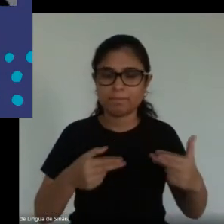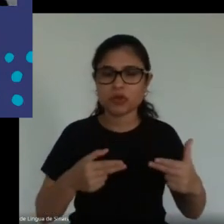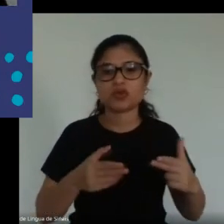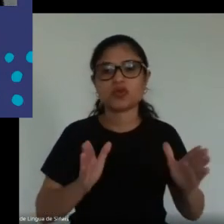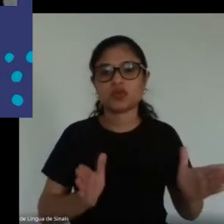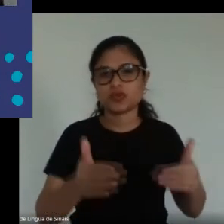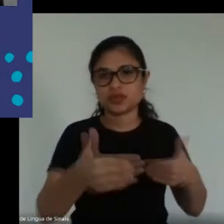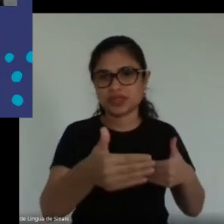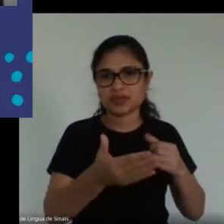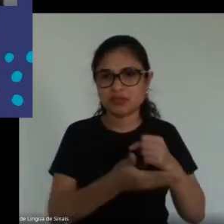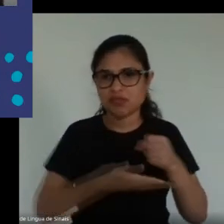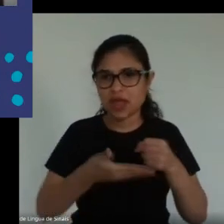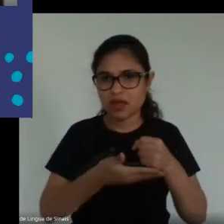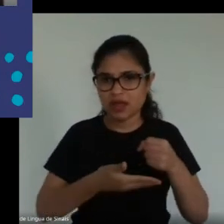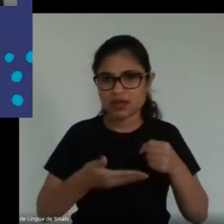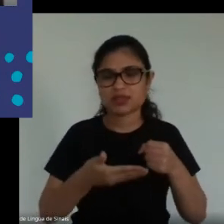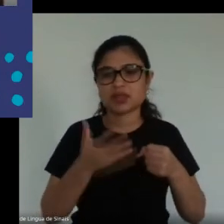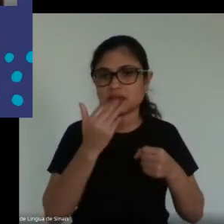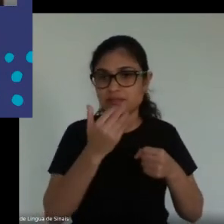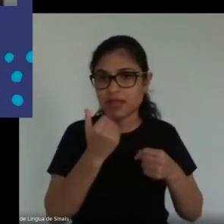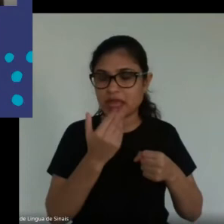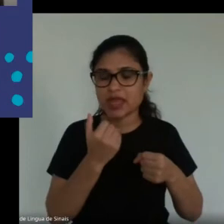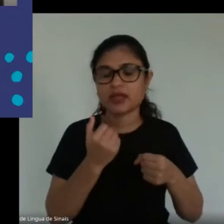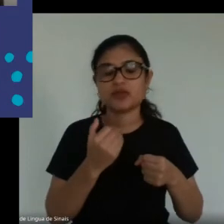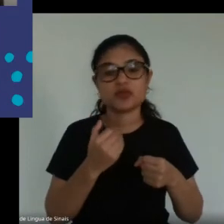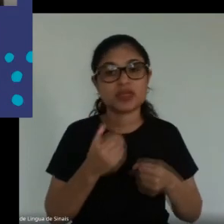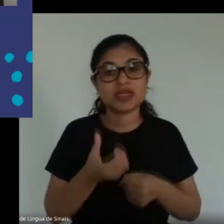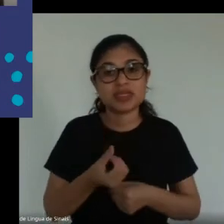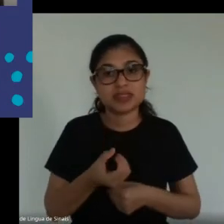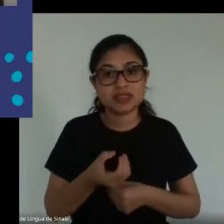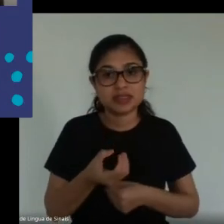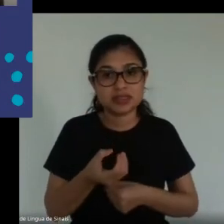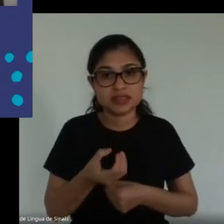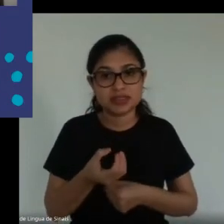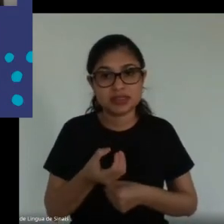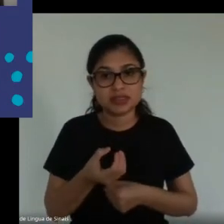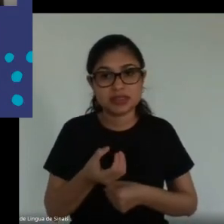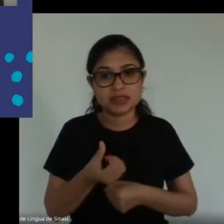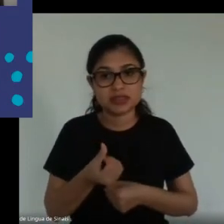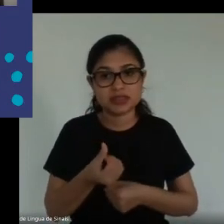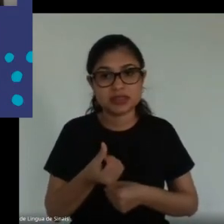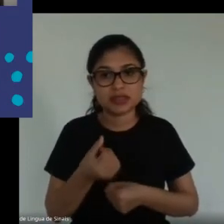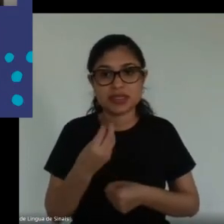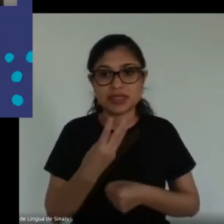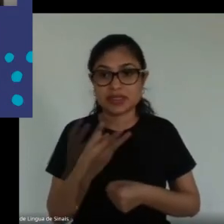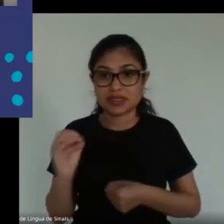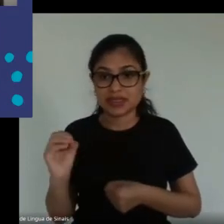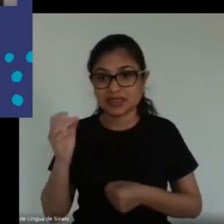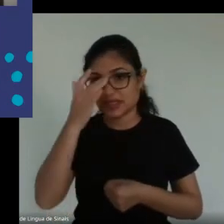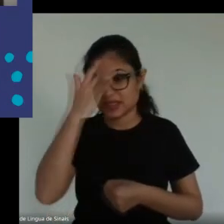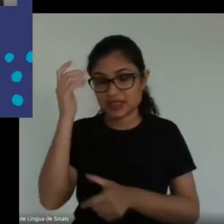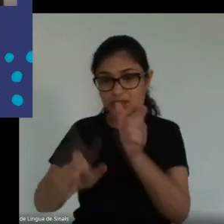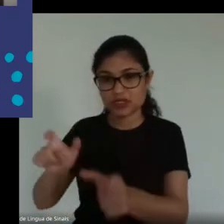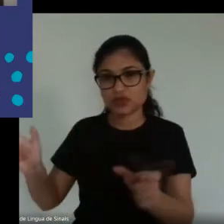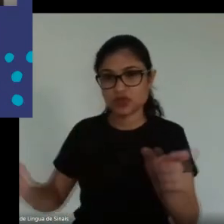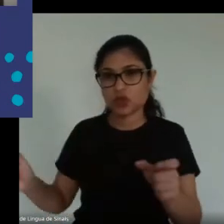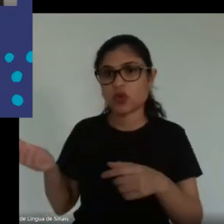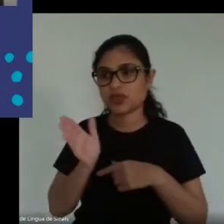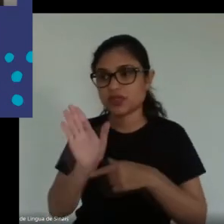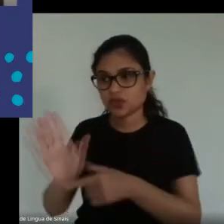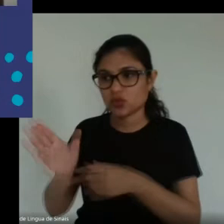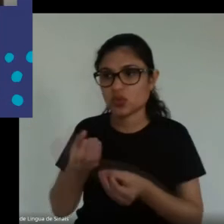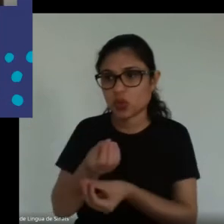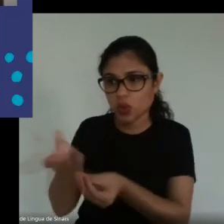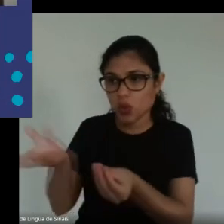mais de 300 pessoas. E agora a gente montou esse grupo de mulheres, que a Fernanda lida mais com elas